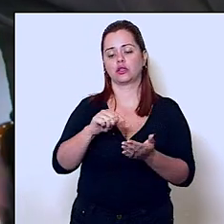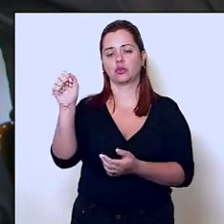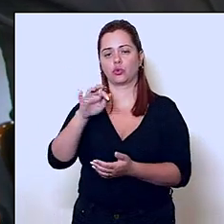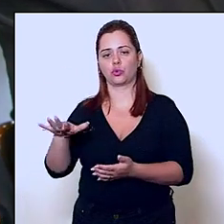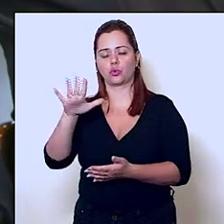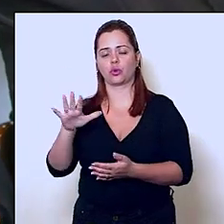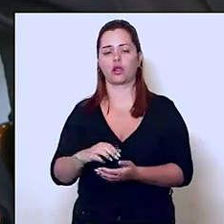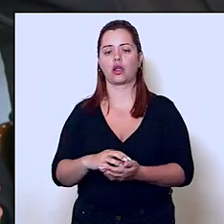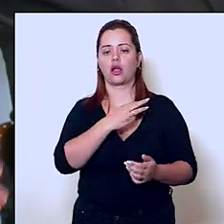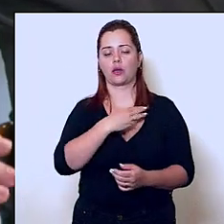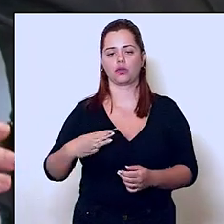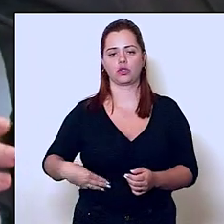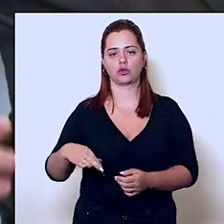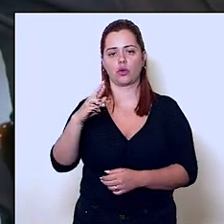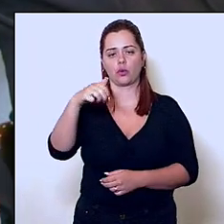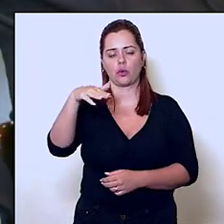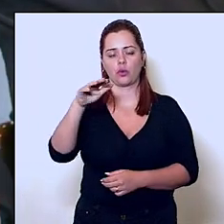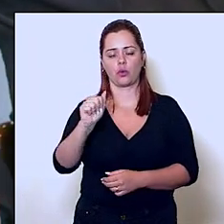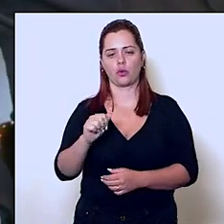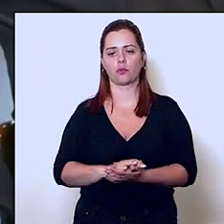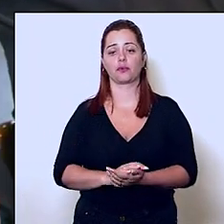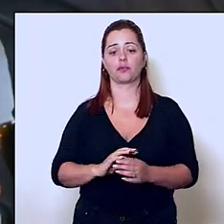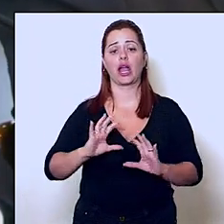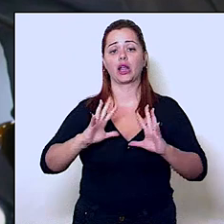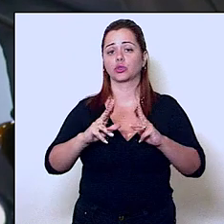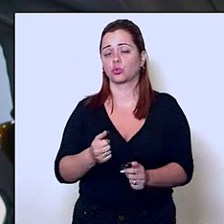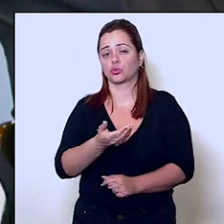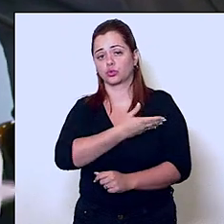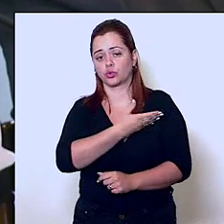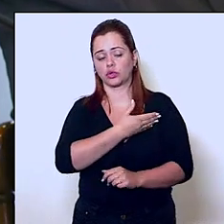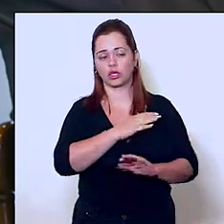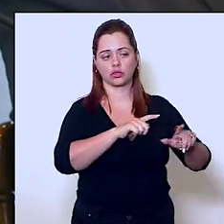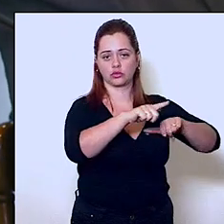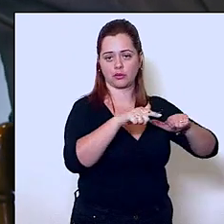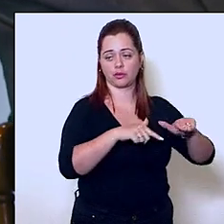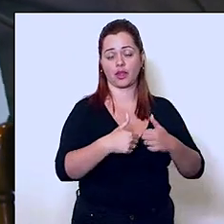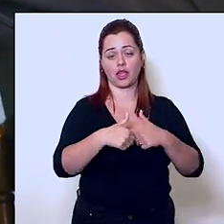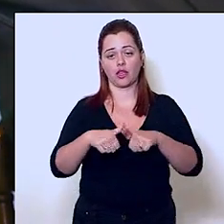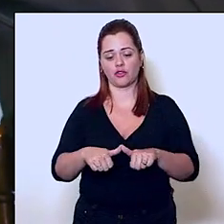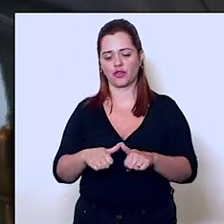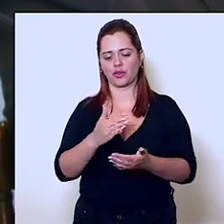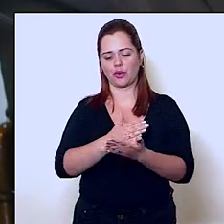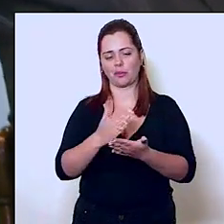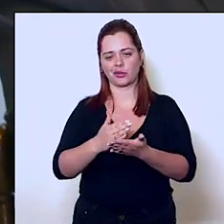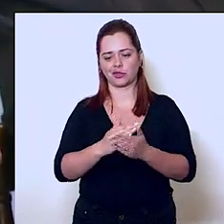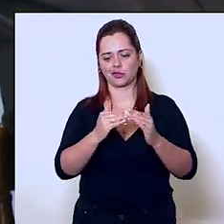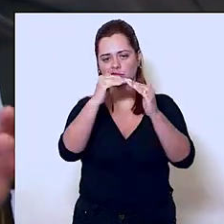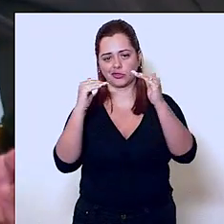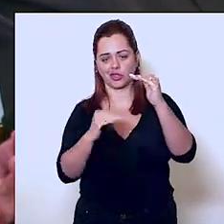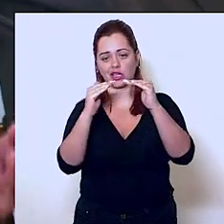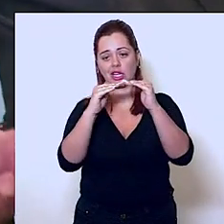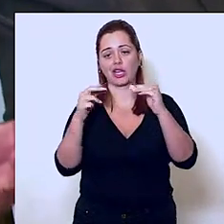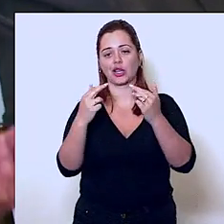Roma, ministro Zé Múcio, os meus colegas de painel. Entro aqui numa posição de desvantagem, né, dupla. Primeiro, porque eu não tenho